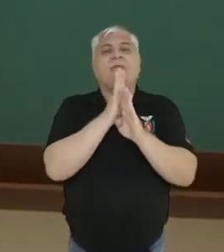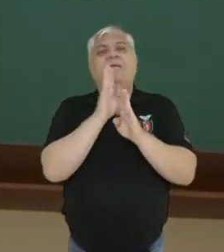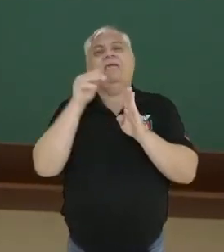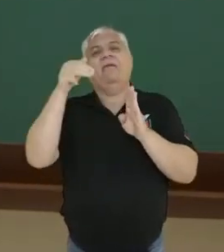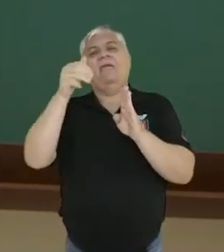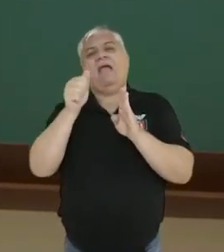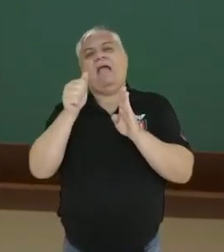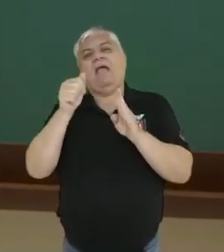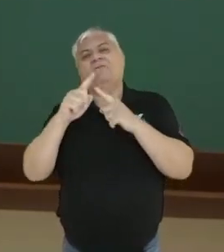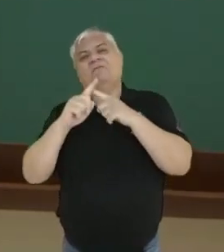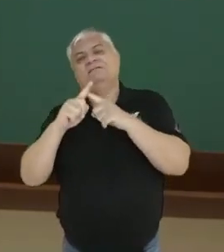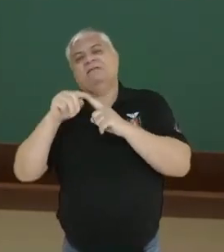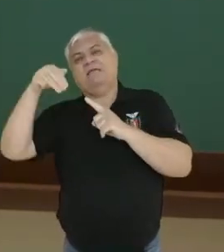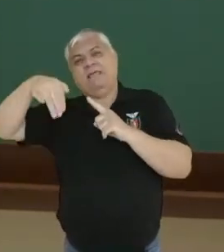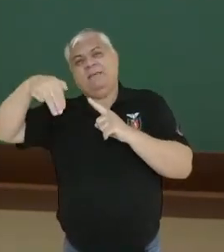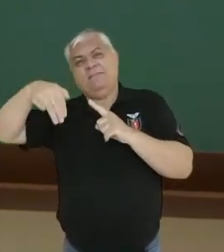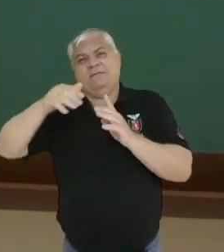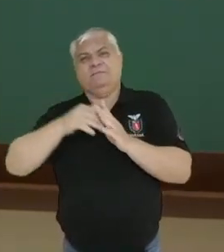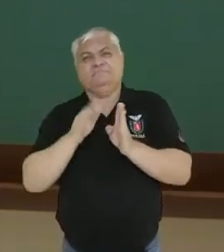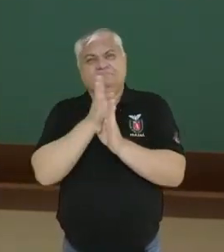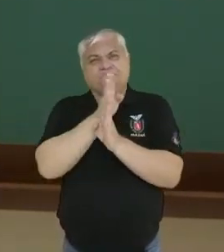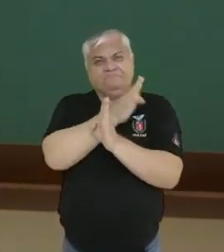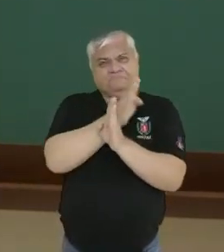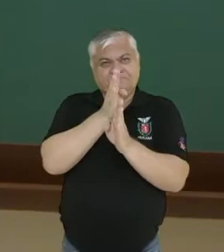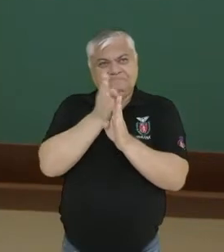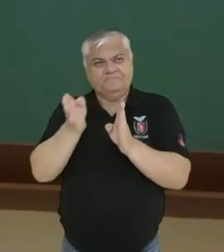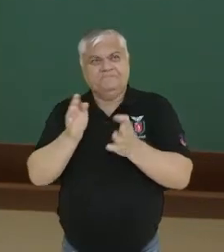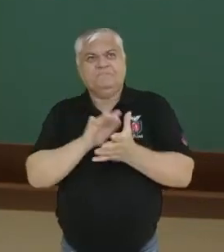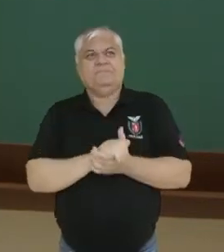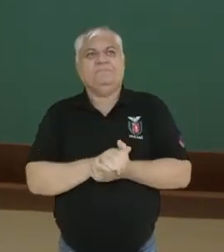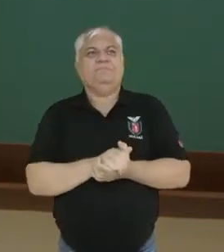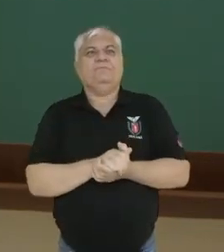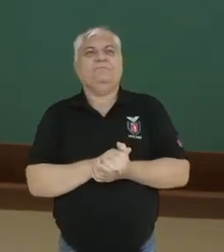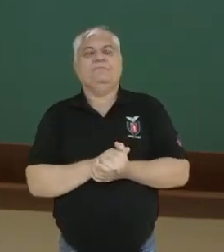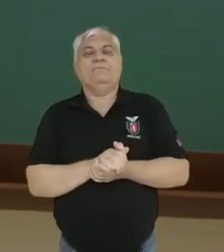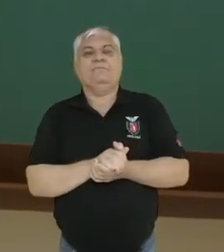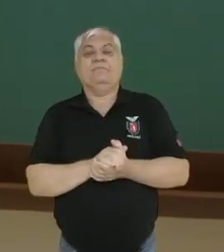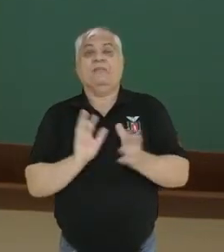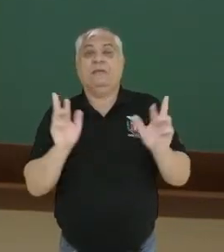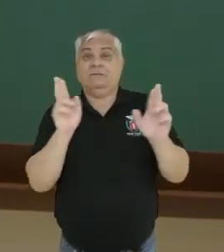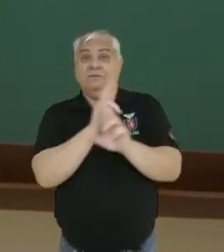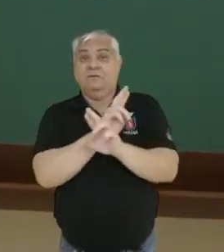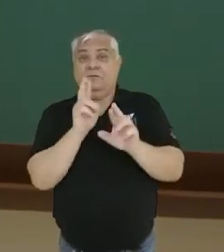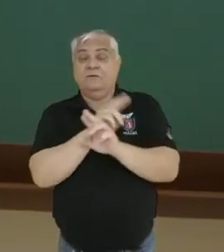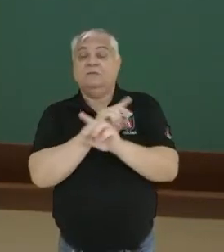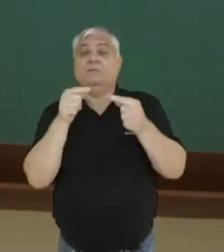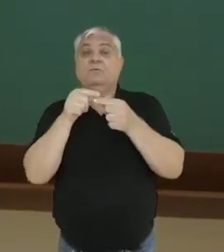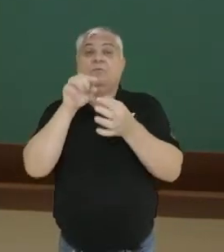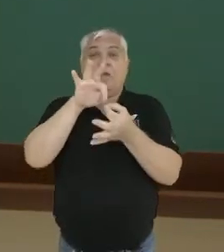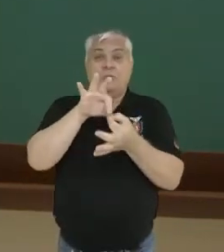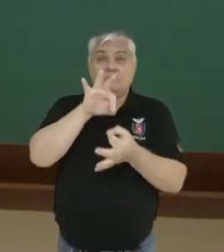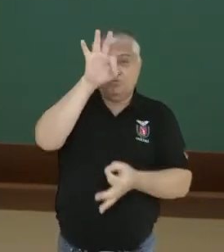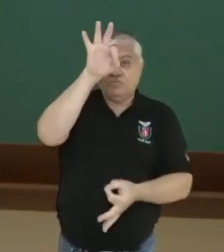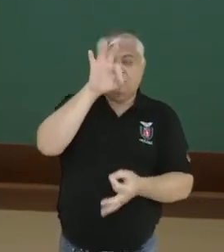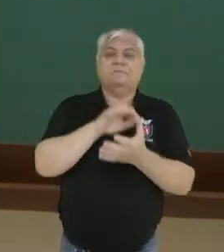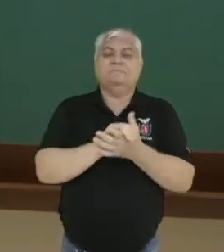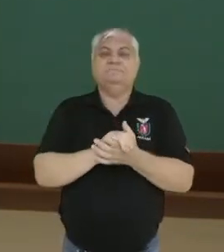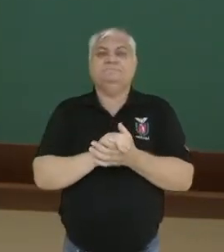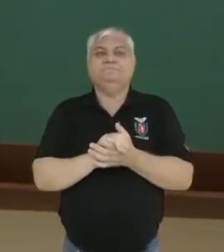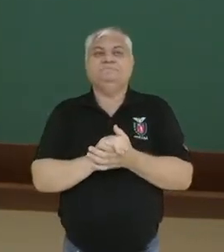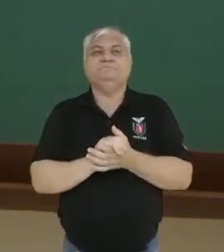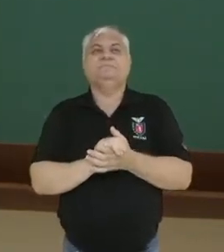projeção M, que é do lado dele, ok? A segunda relação tem a ver com a altura. Então, a altura ao quadrado é